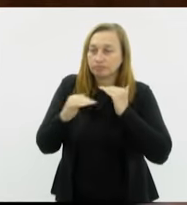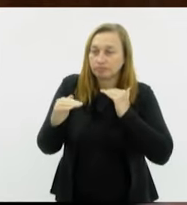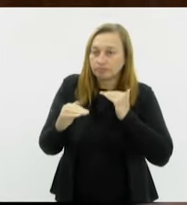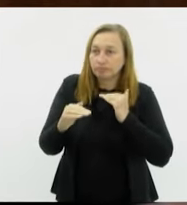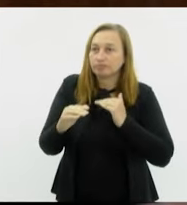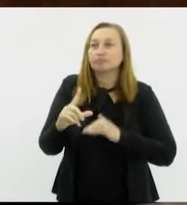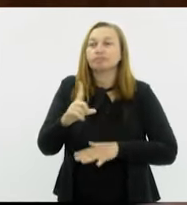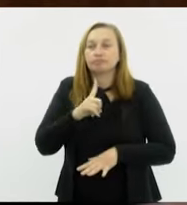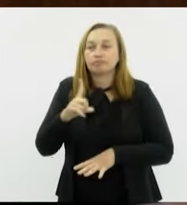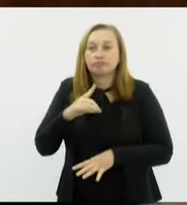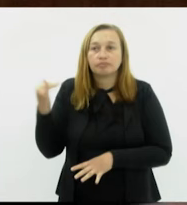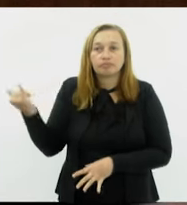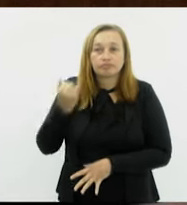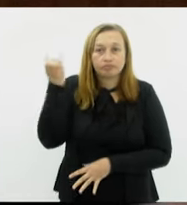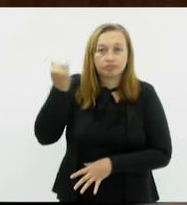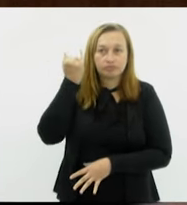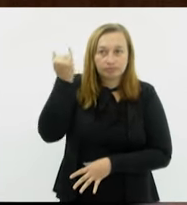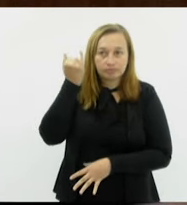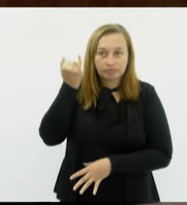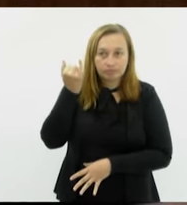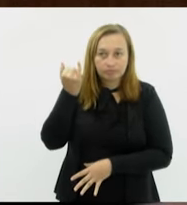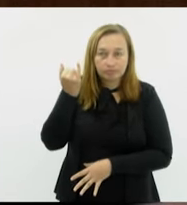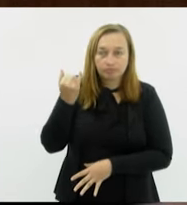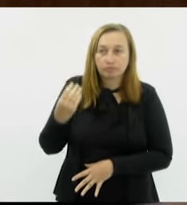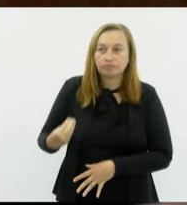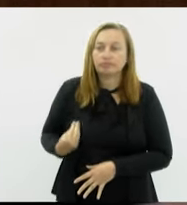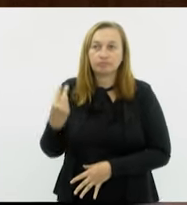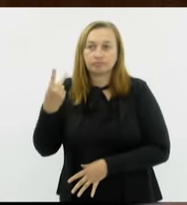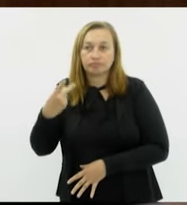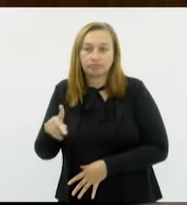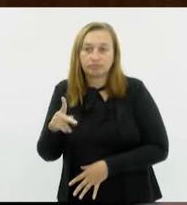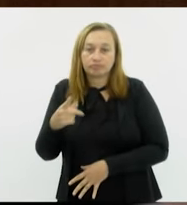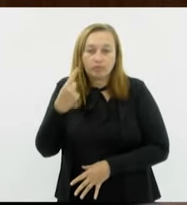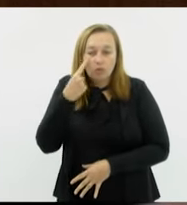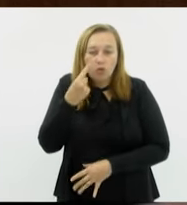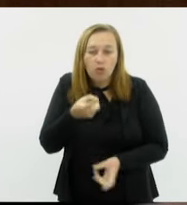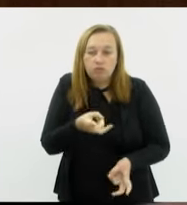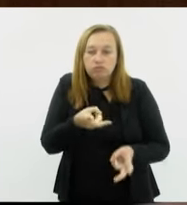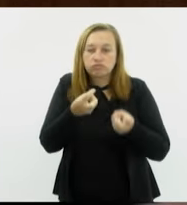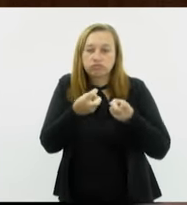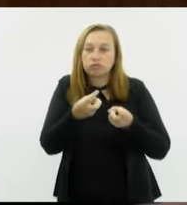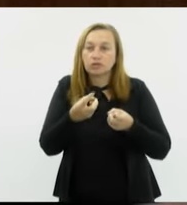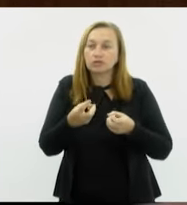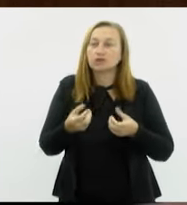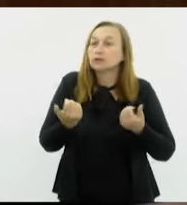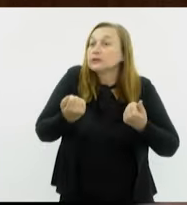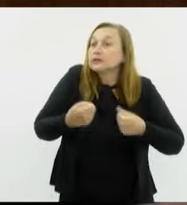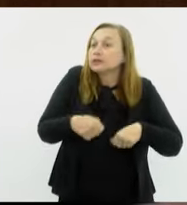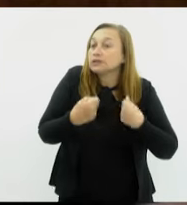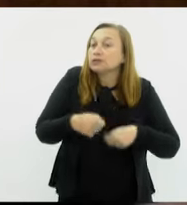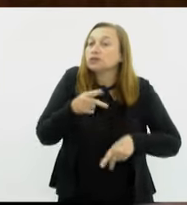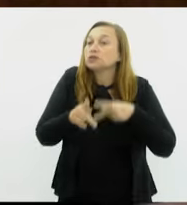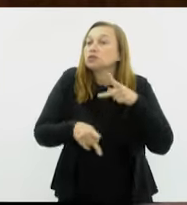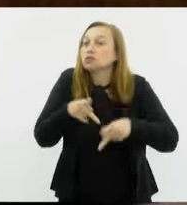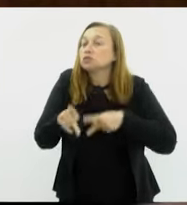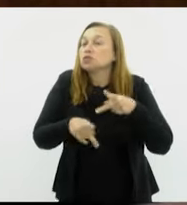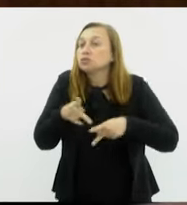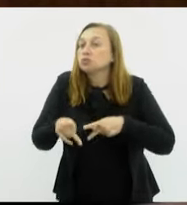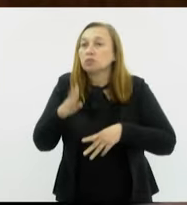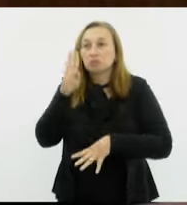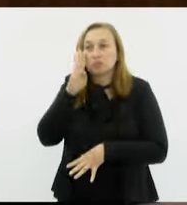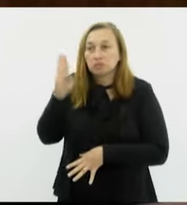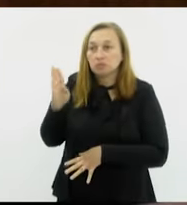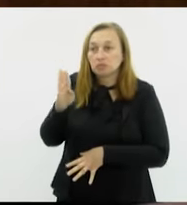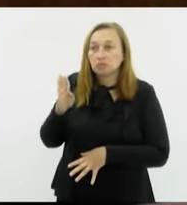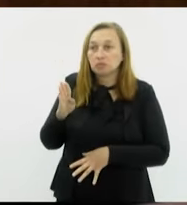sua importância a presença da enfermeira Rejane, sempre com um olhar atento à questão da necessidade da população, principalmente